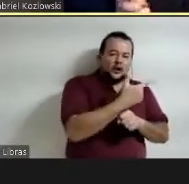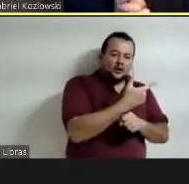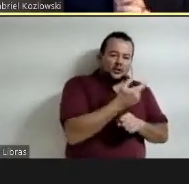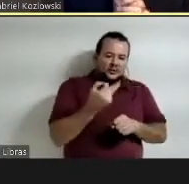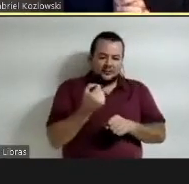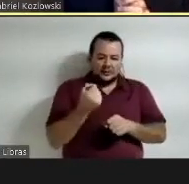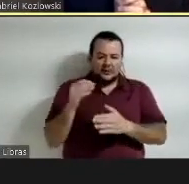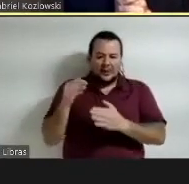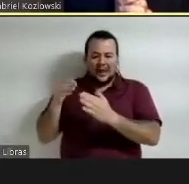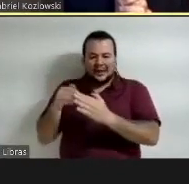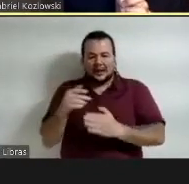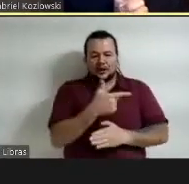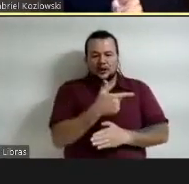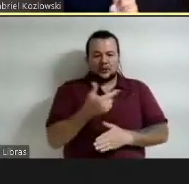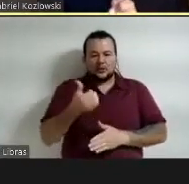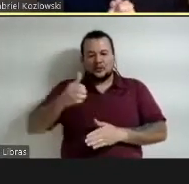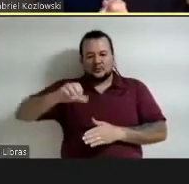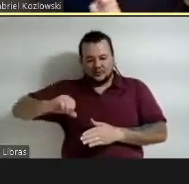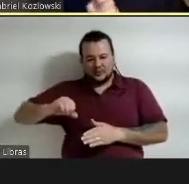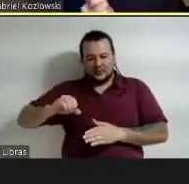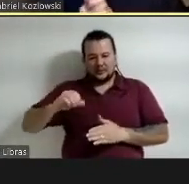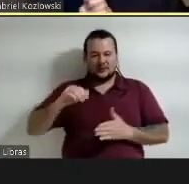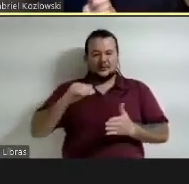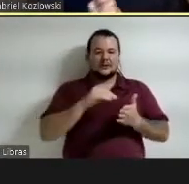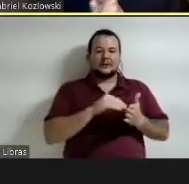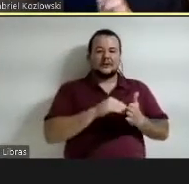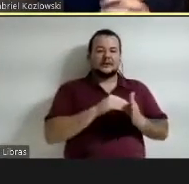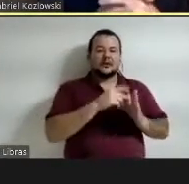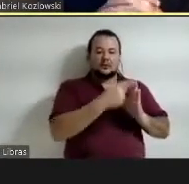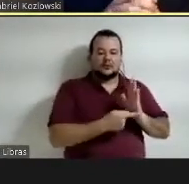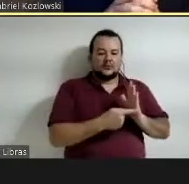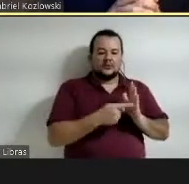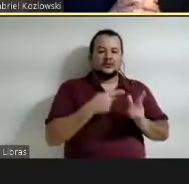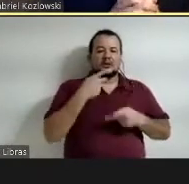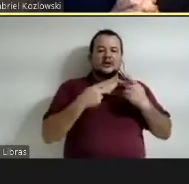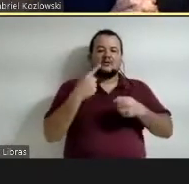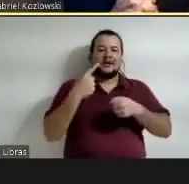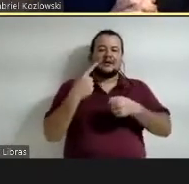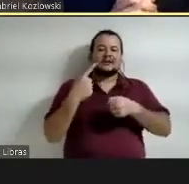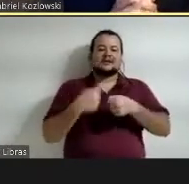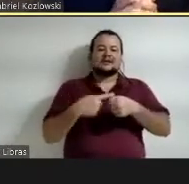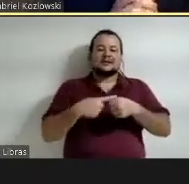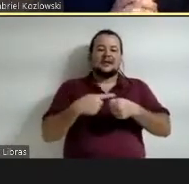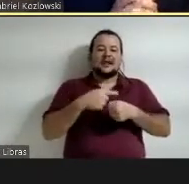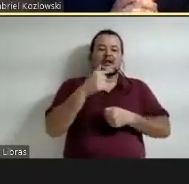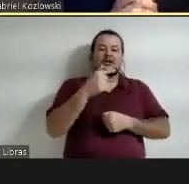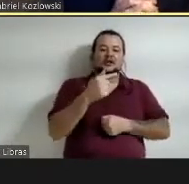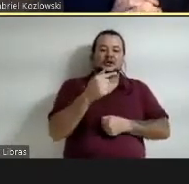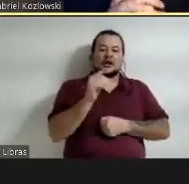livro, se chama Cidade de 7 Bilhões, que olha para,